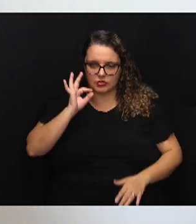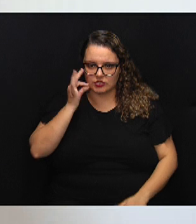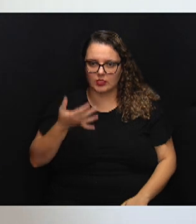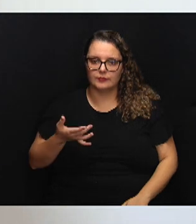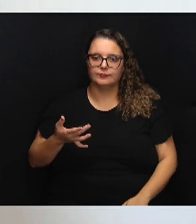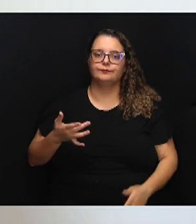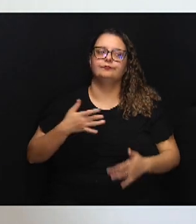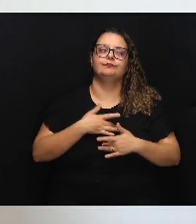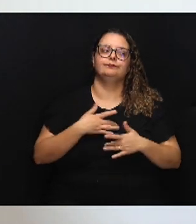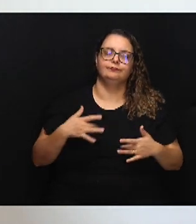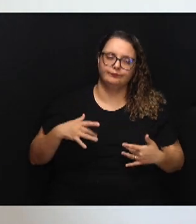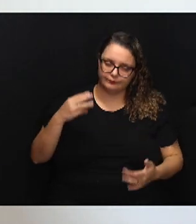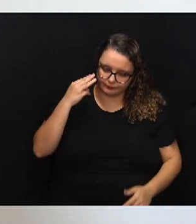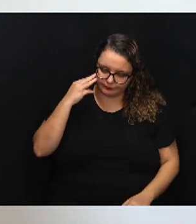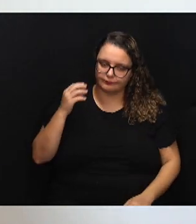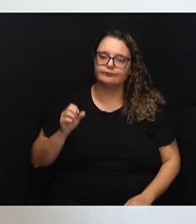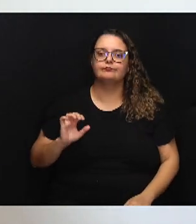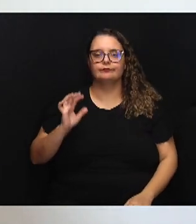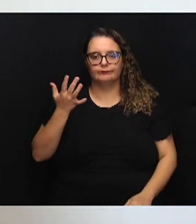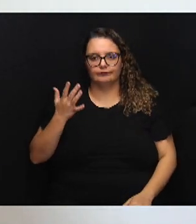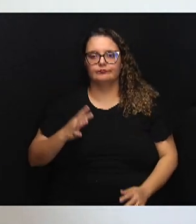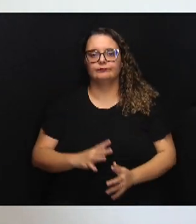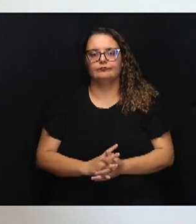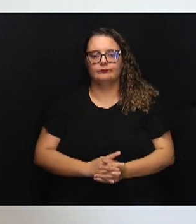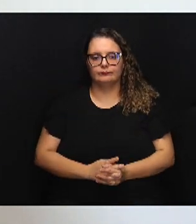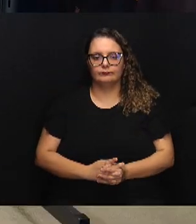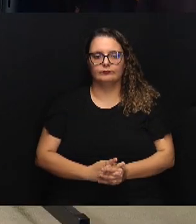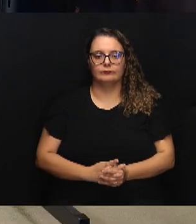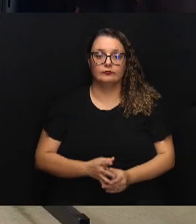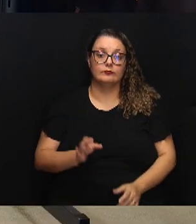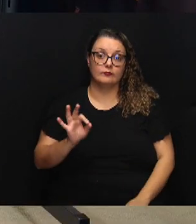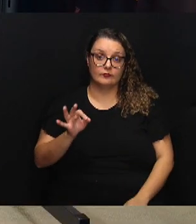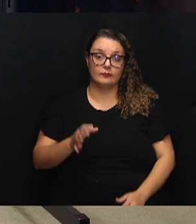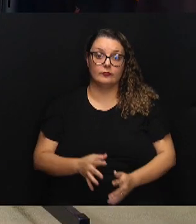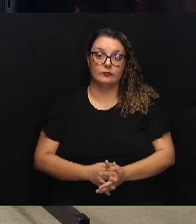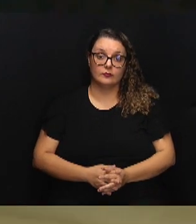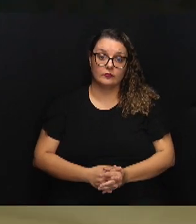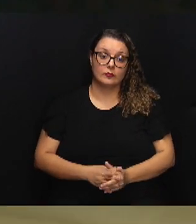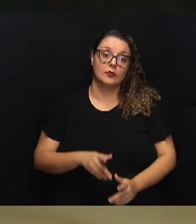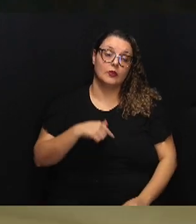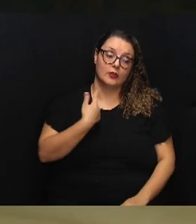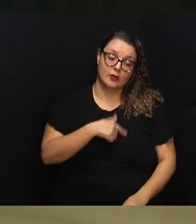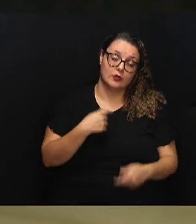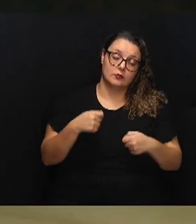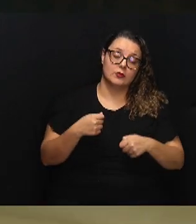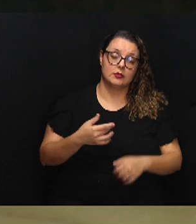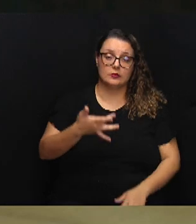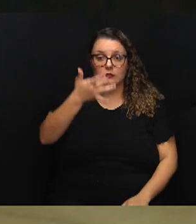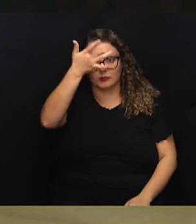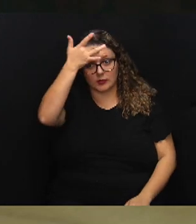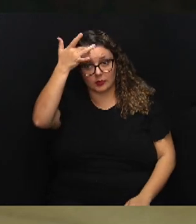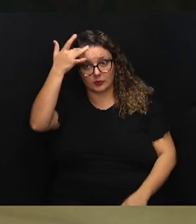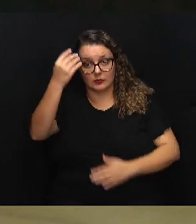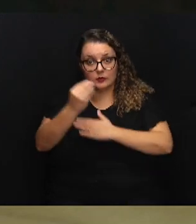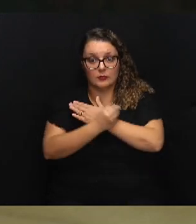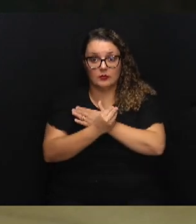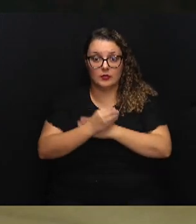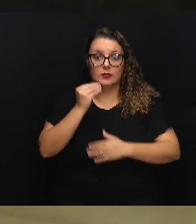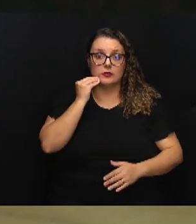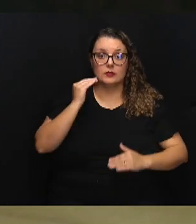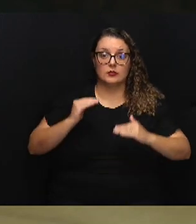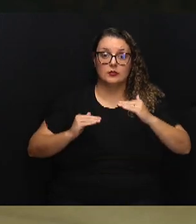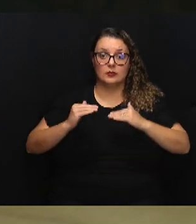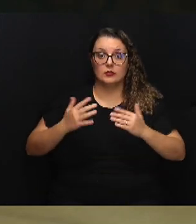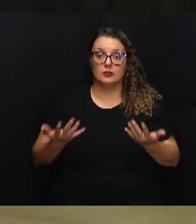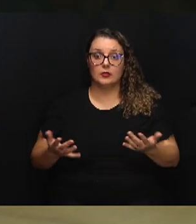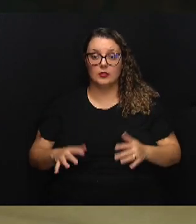saúde mental com certeza aparecerão, né? Exatamente. E a gente precisa cuidar da nossa saúde mental, tentar manter o equilíbrio. Aí,